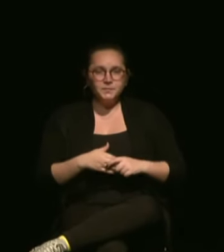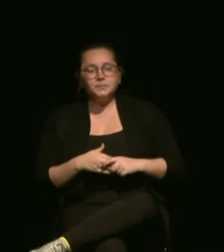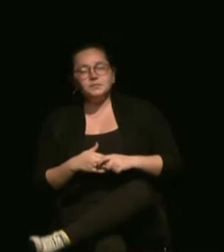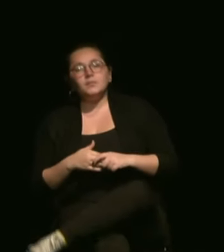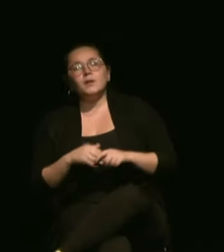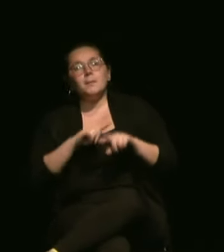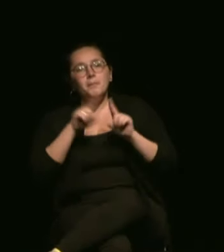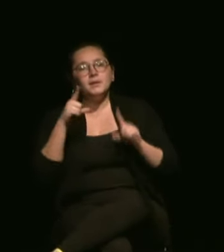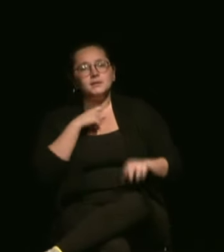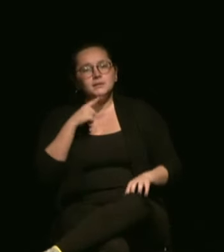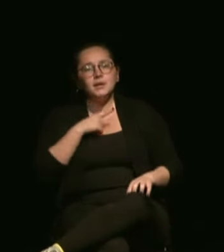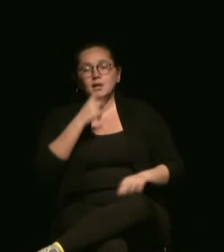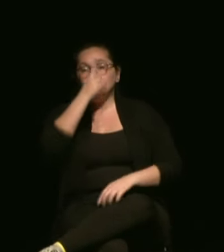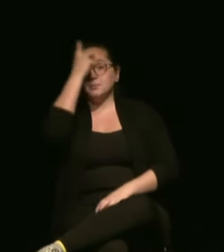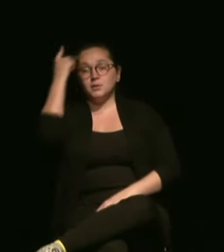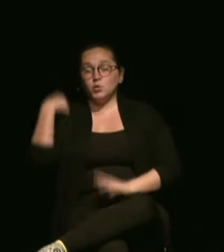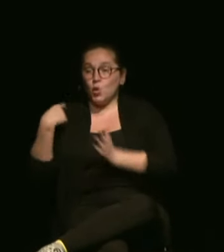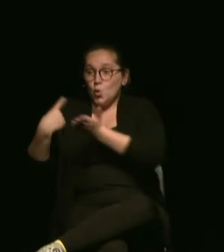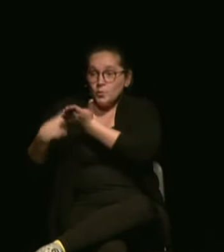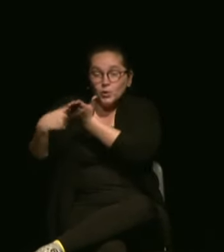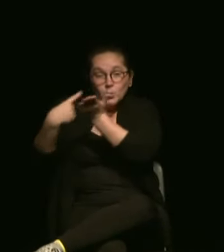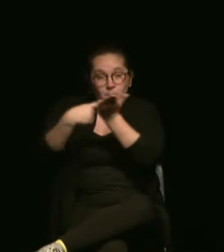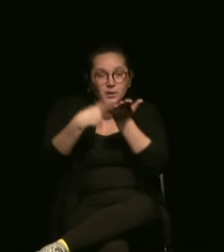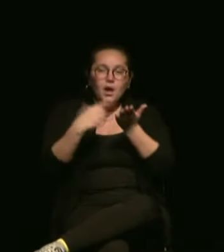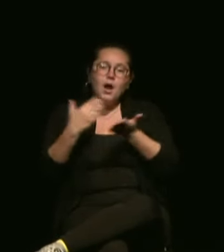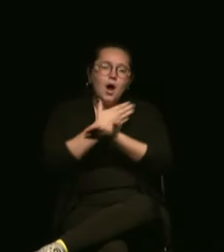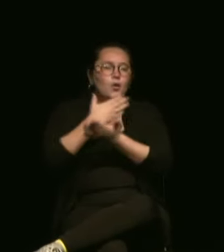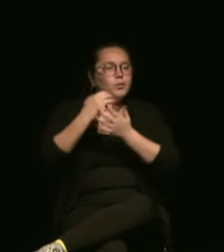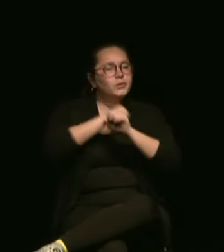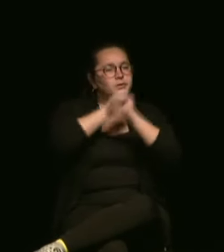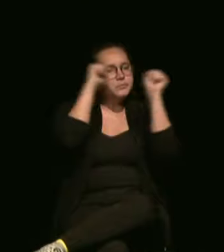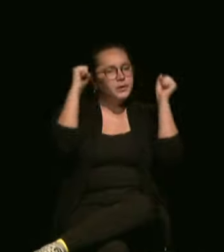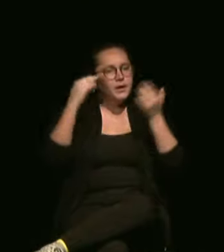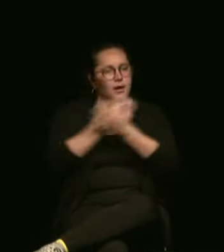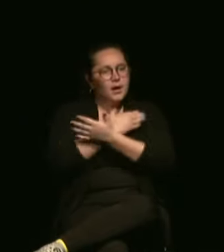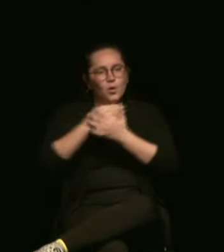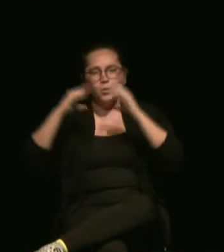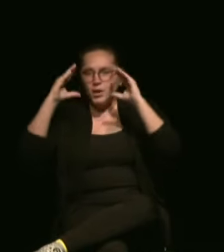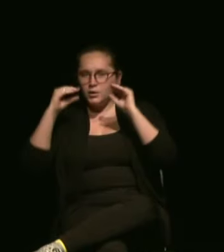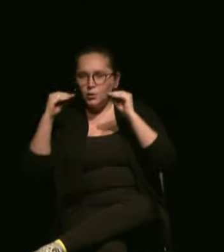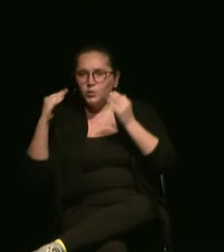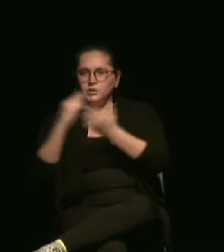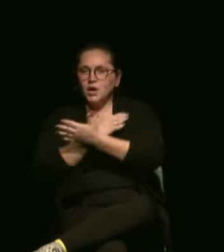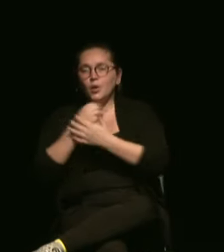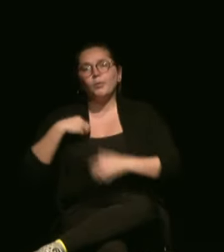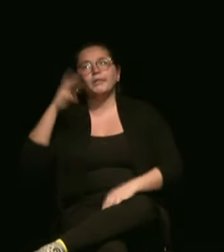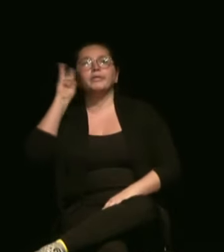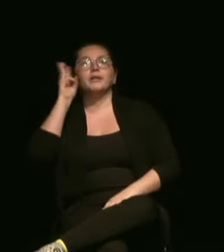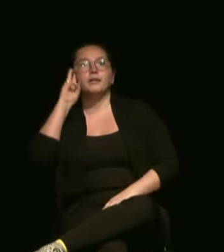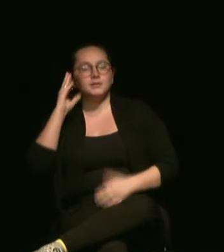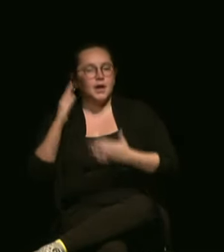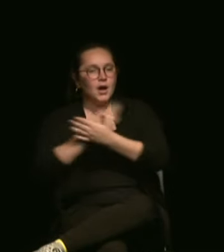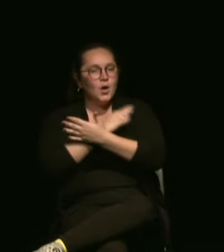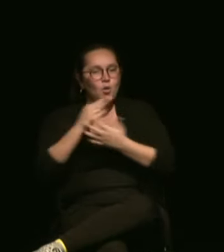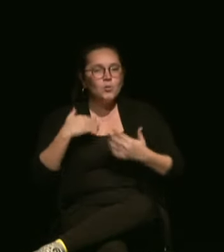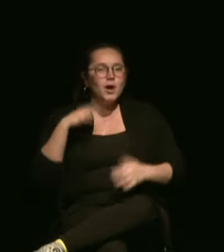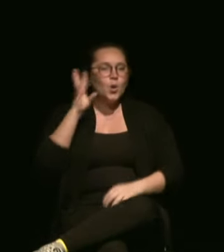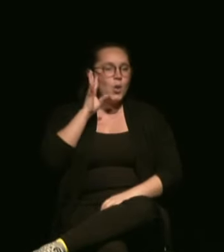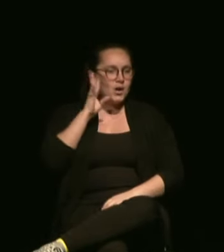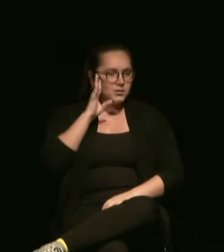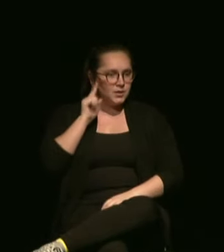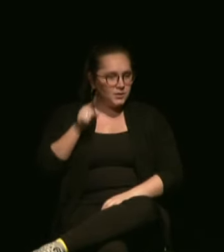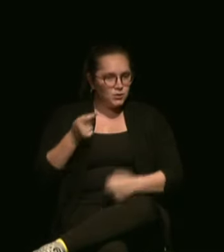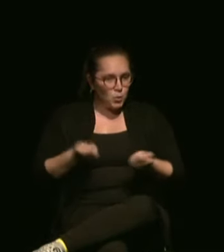a agenda das pessoas. Algumas só podem de manhã, outras só podem à noite, outras só podem na terça, o outro pode na quarta, e isso você